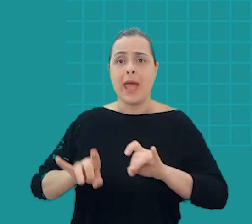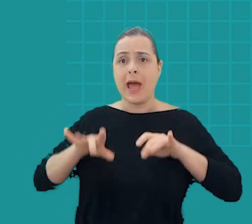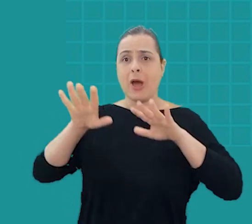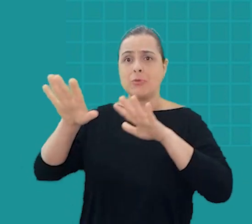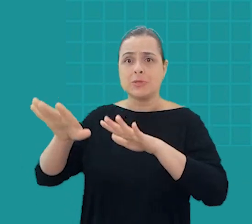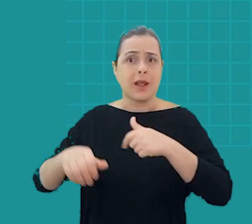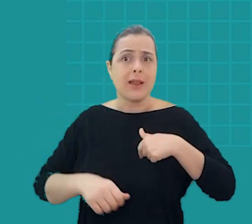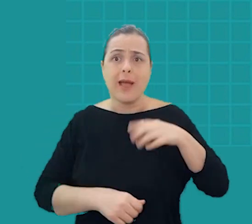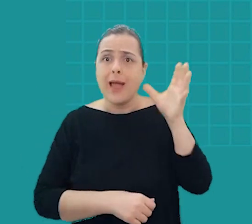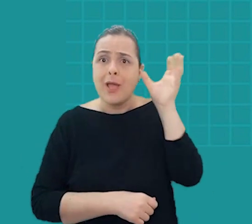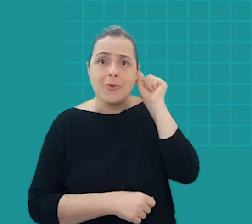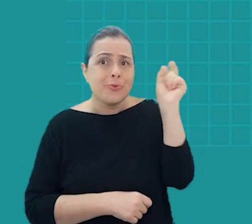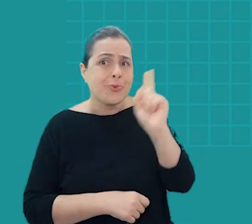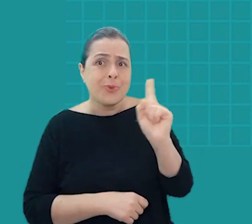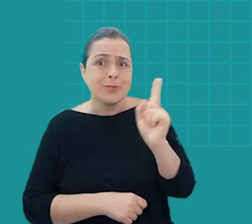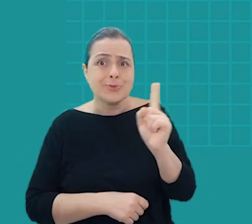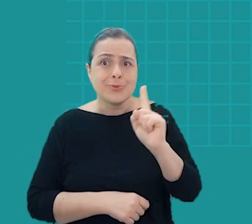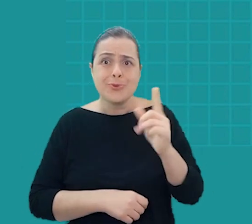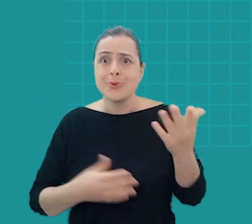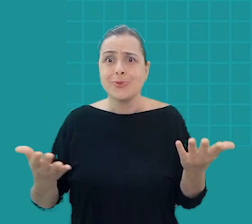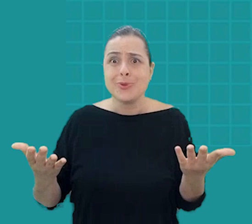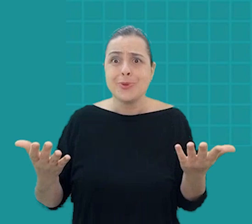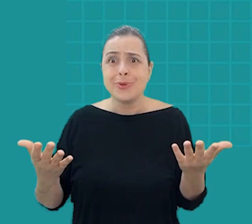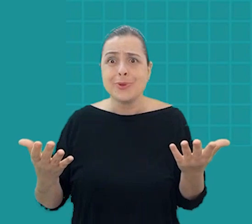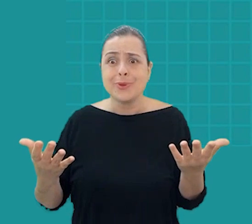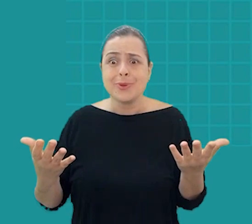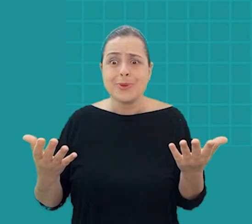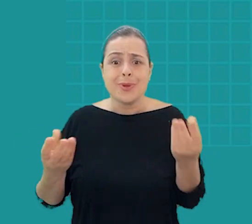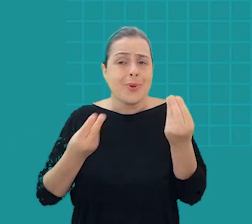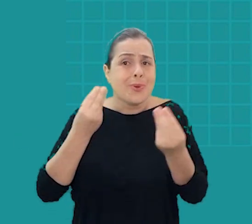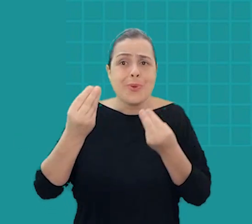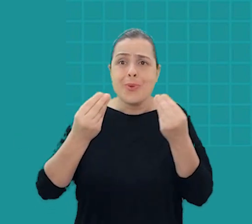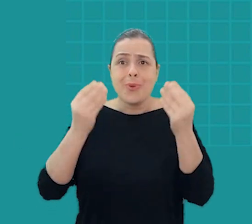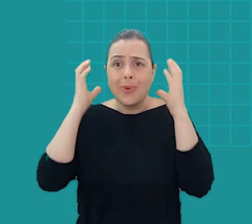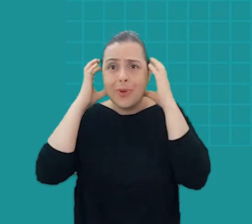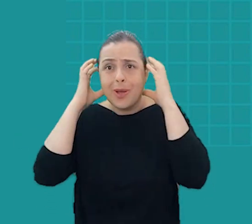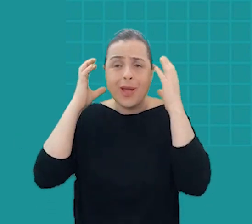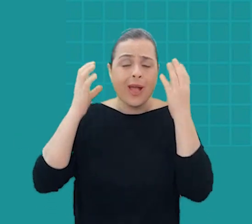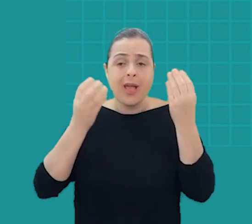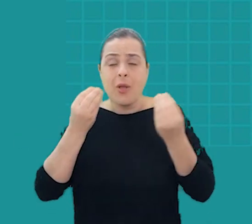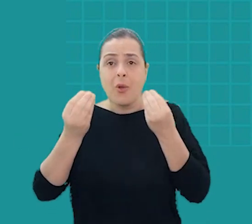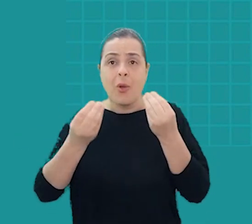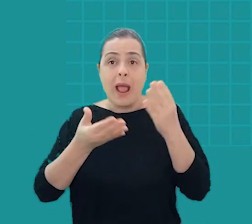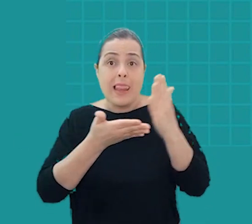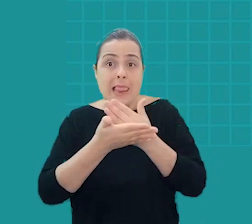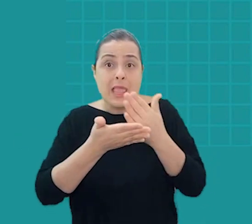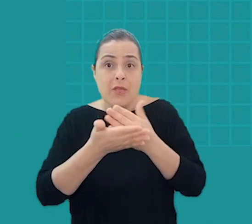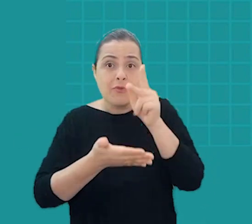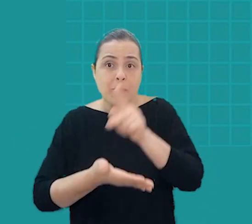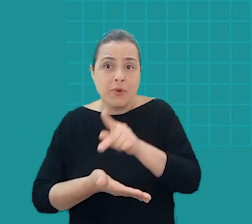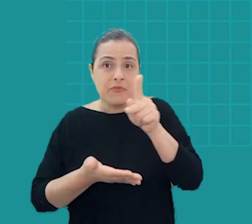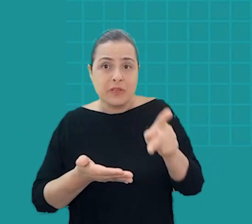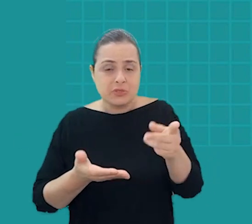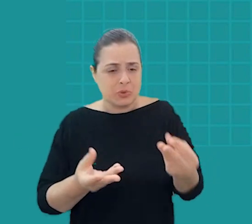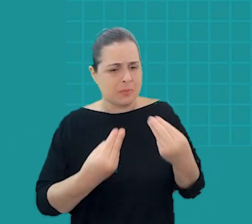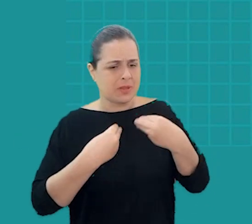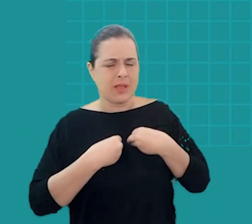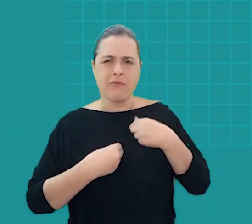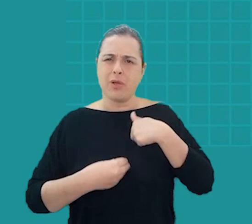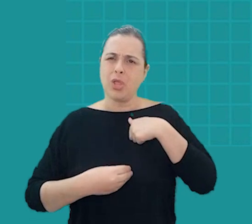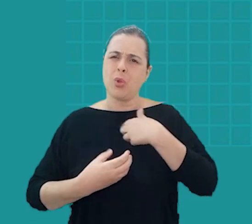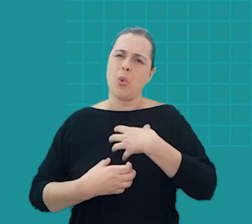sotaque. No rádio, eu estou escutando. Ah, tá aqui o livro do professor, tá? Eu estava me frustrando muito. Sorte que